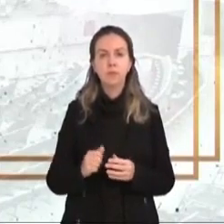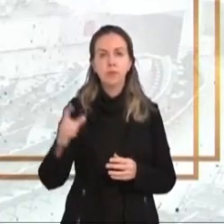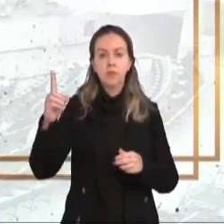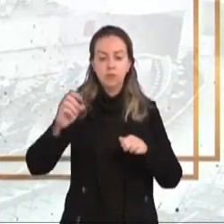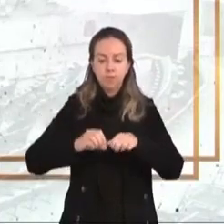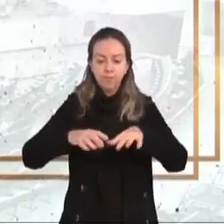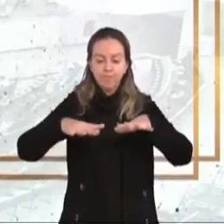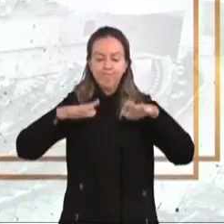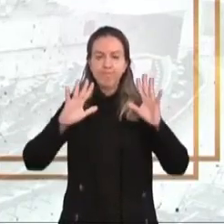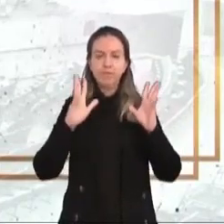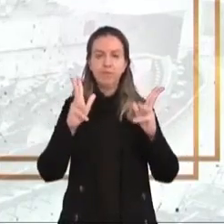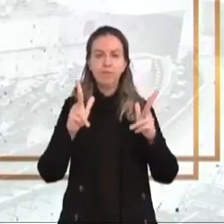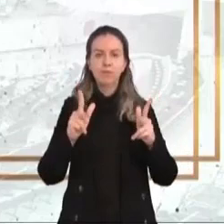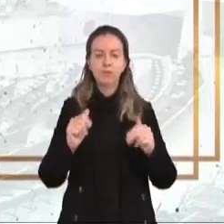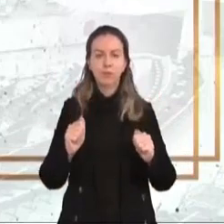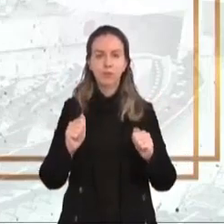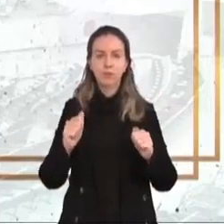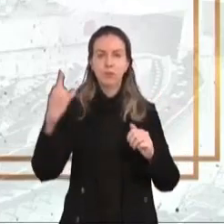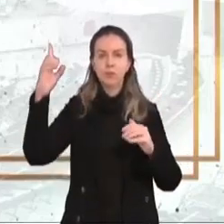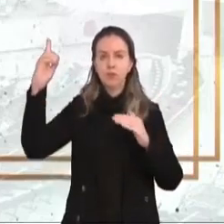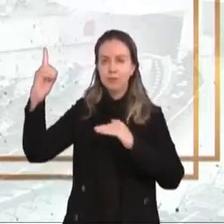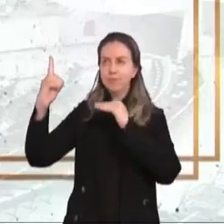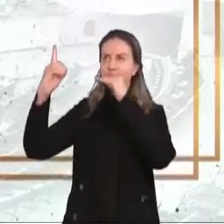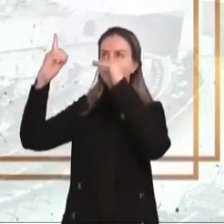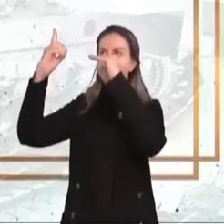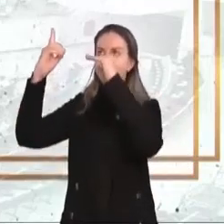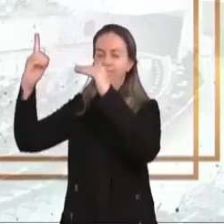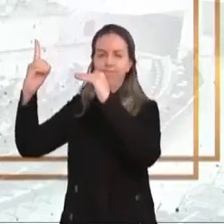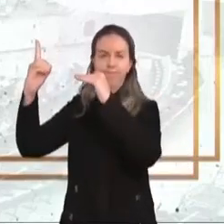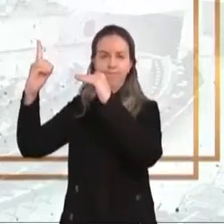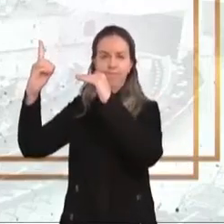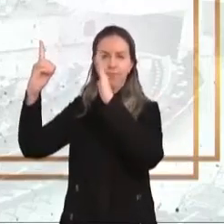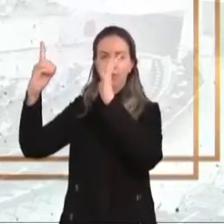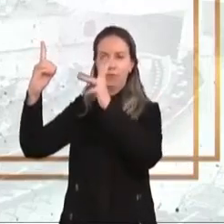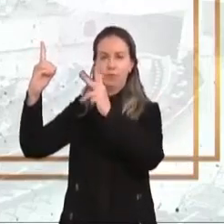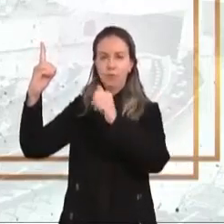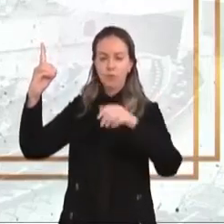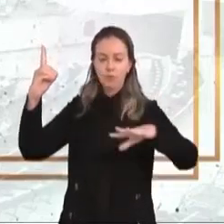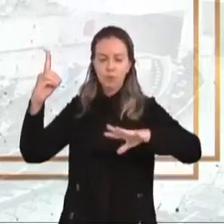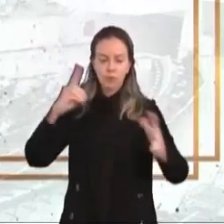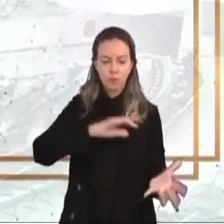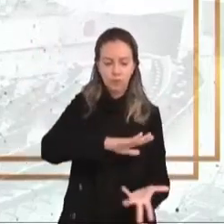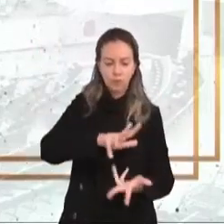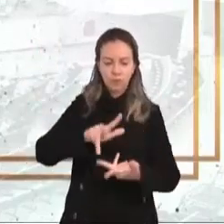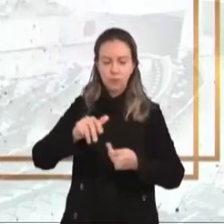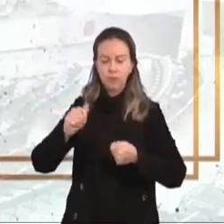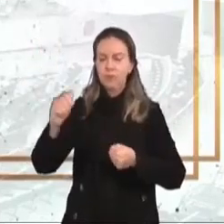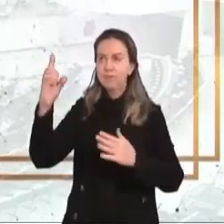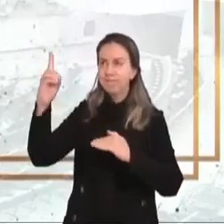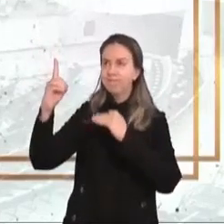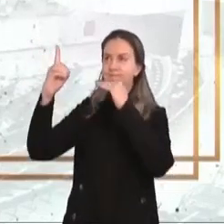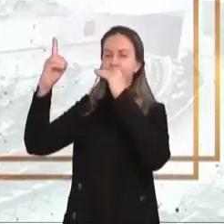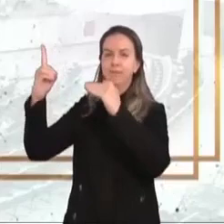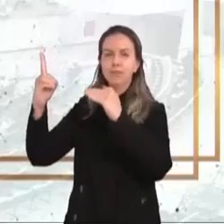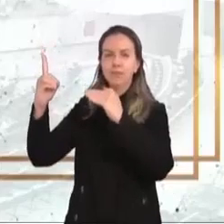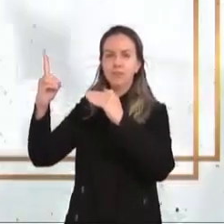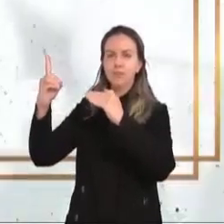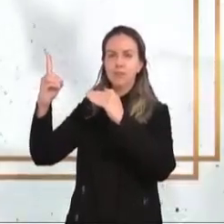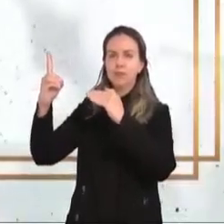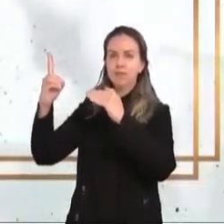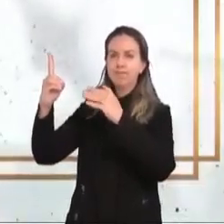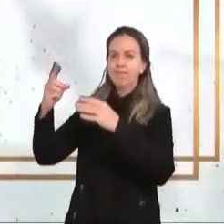seu nome é Senhor. Clama a mim,